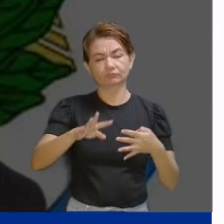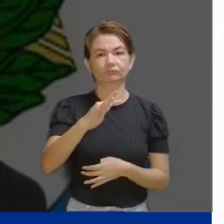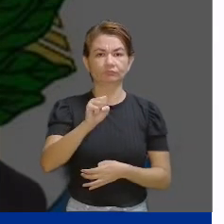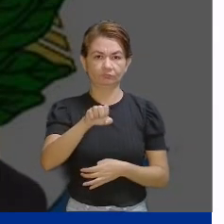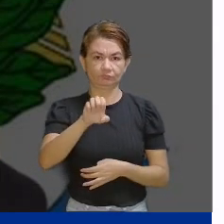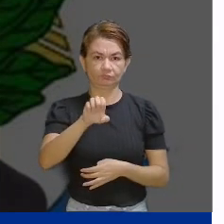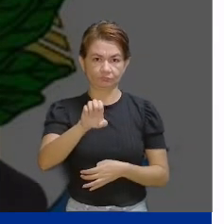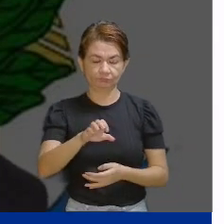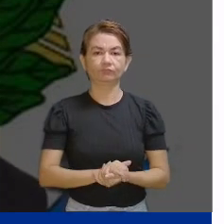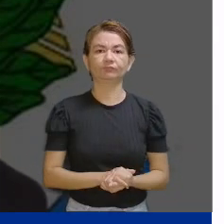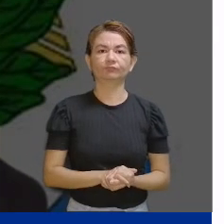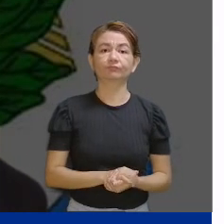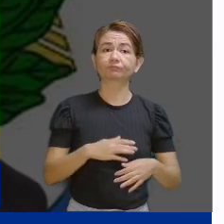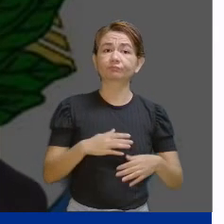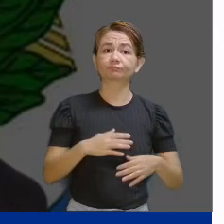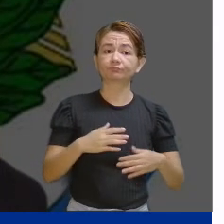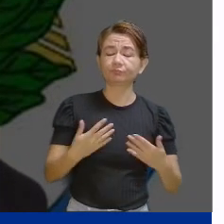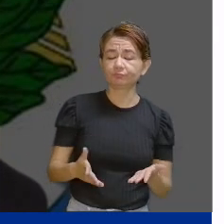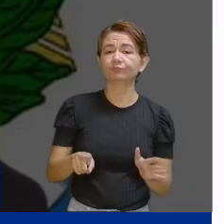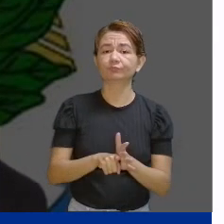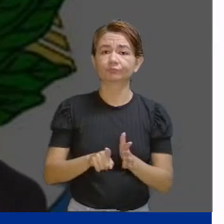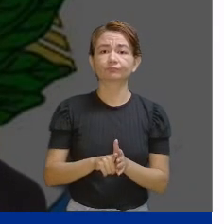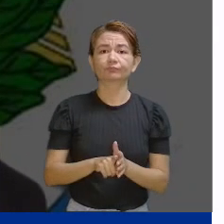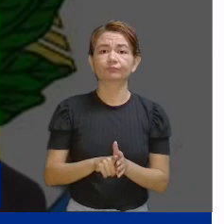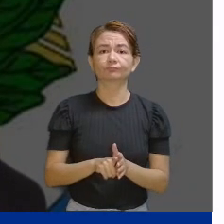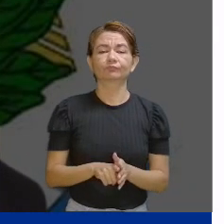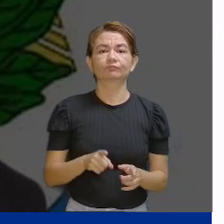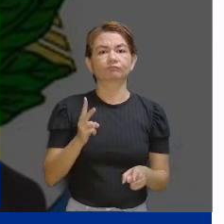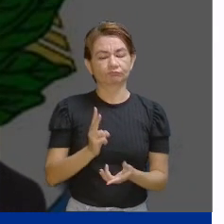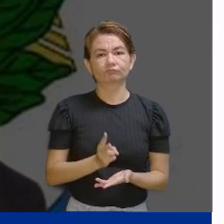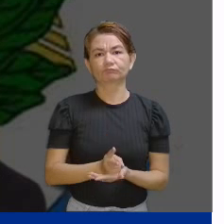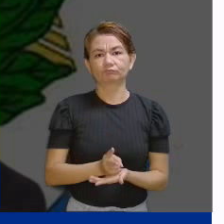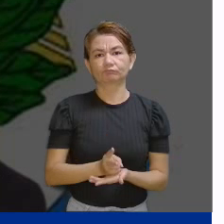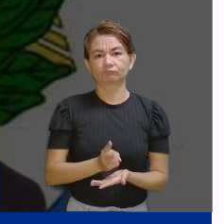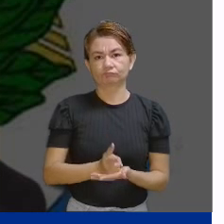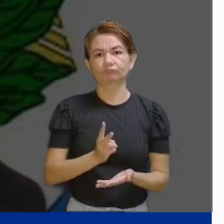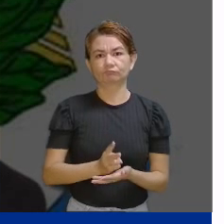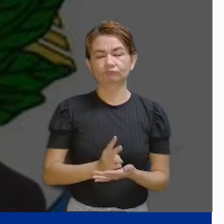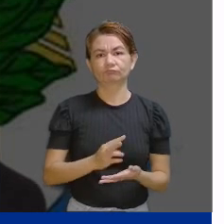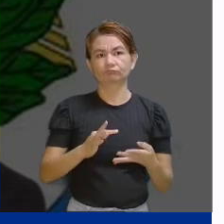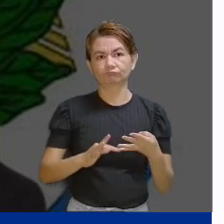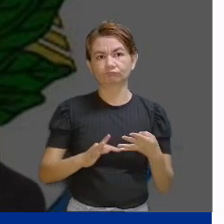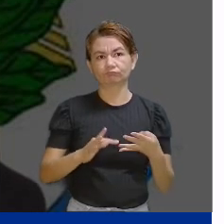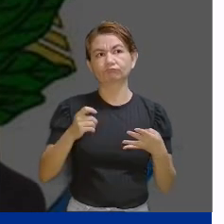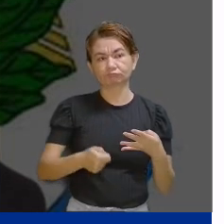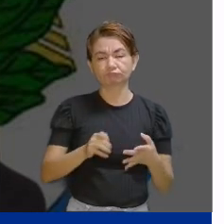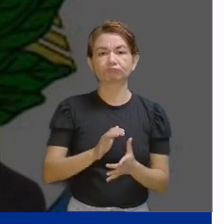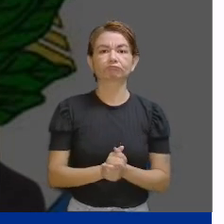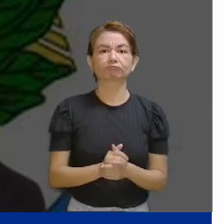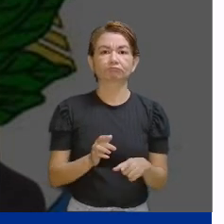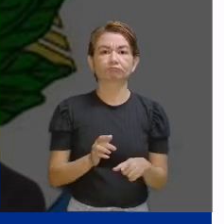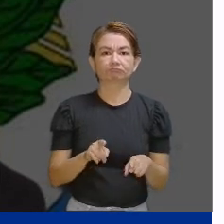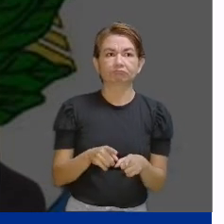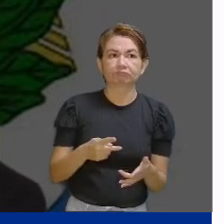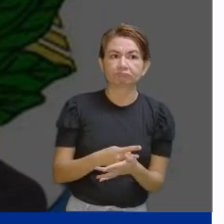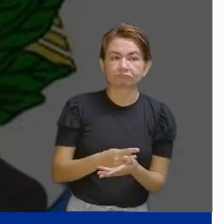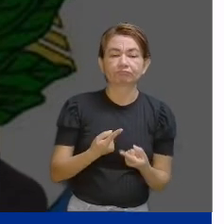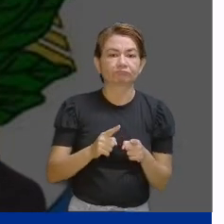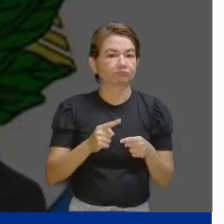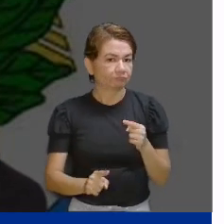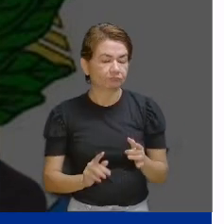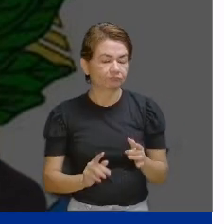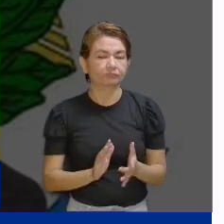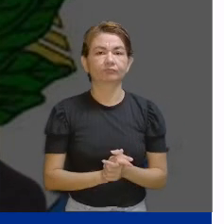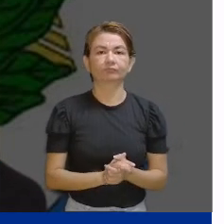Superior Eleitoral. Defende a manutenção da sentença de improcedência por entender não configurada a prática da conduta vedada.